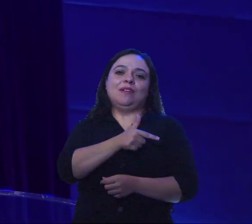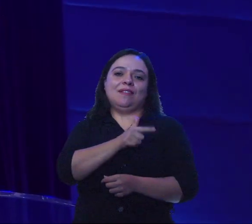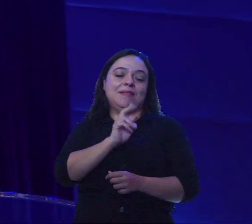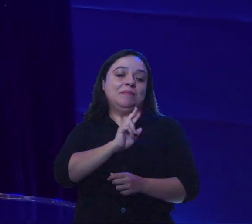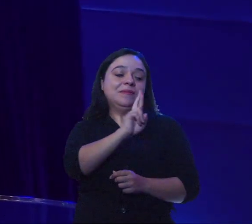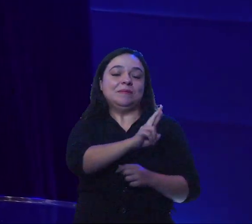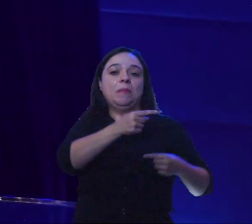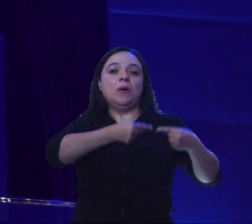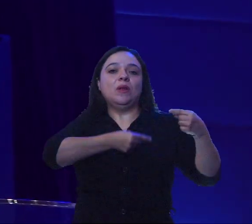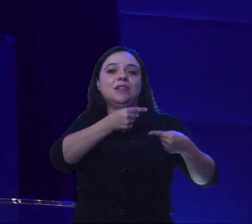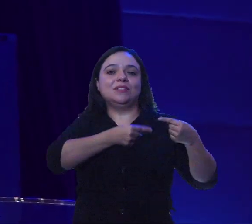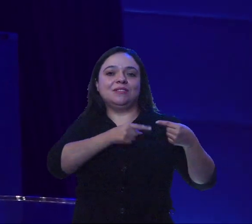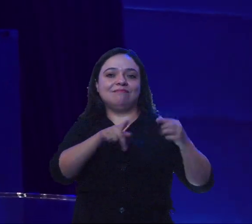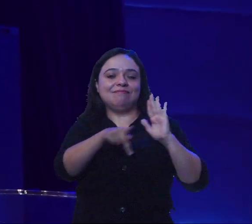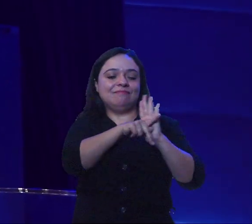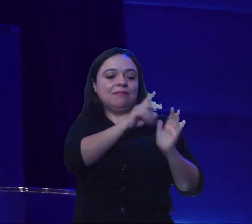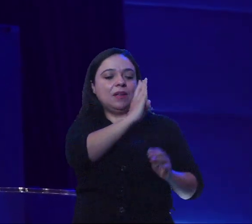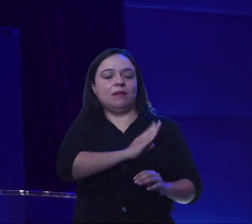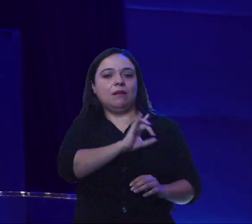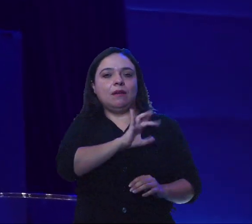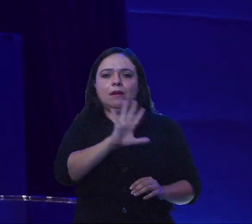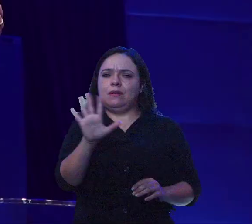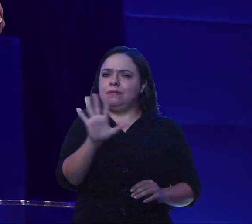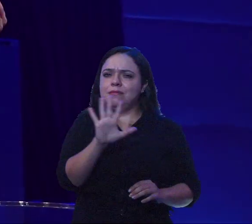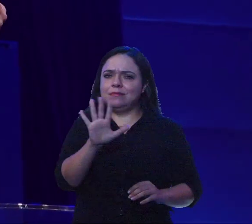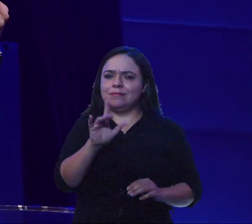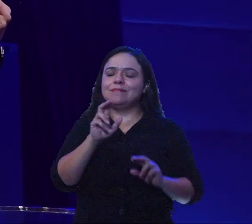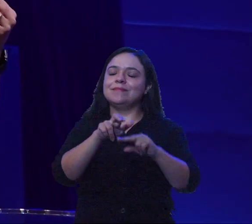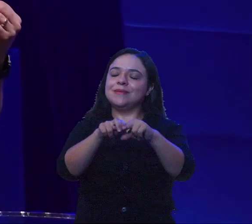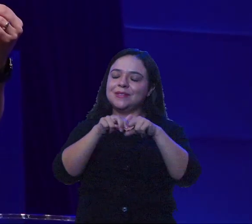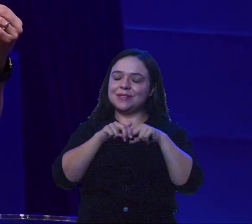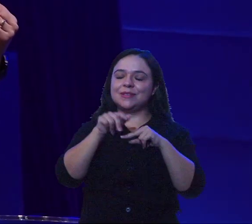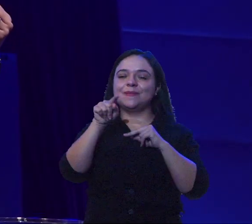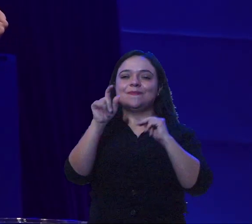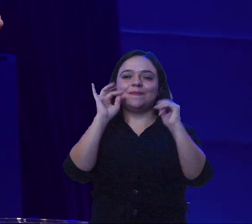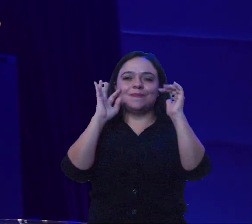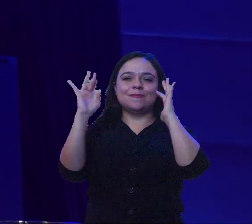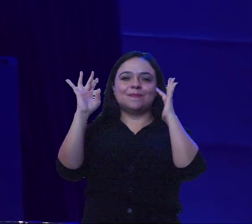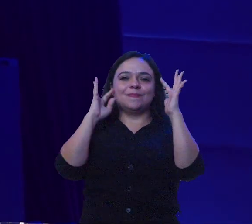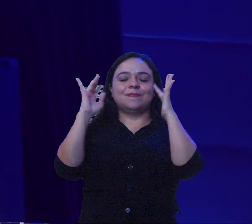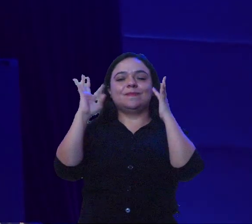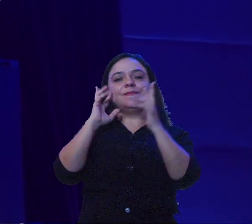aqui e Deus quer restaurar sonhos de relacionamento.